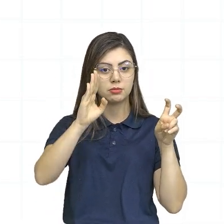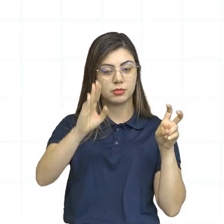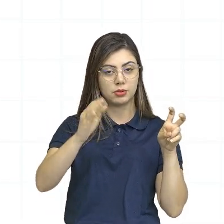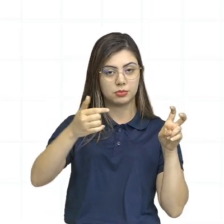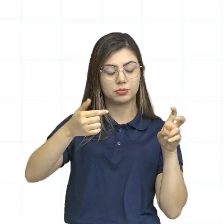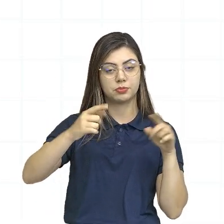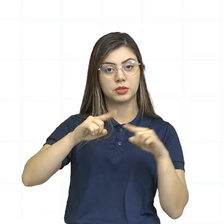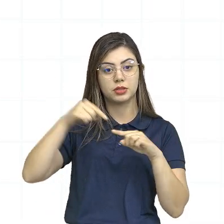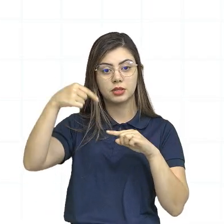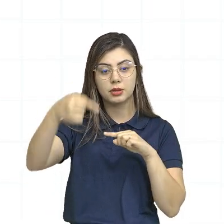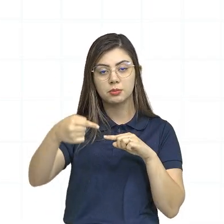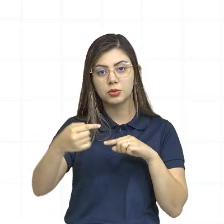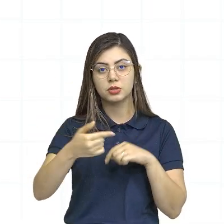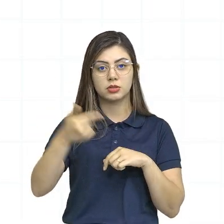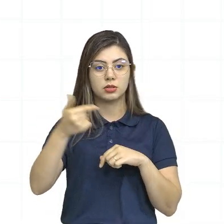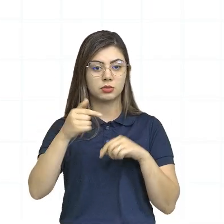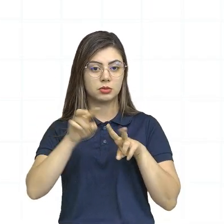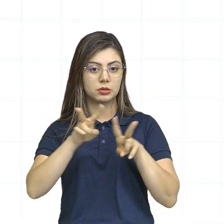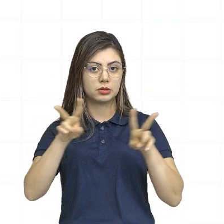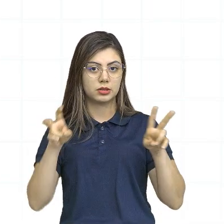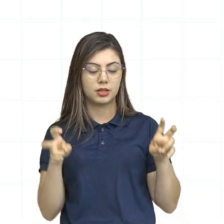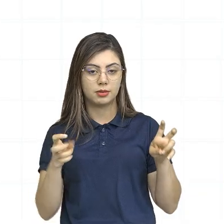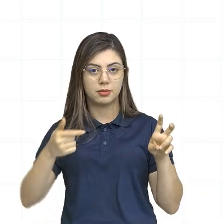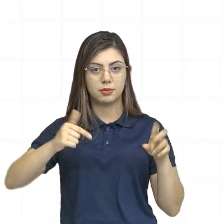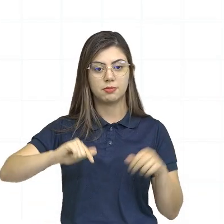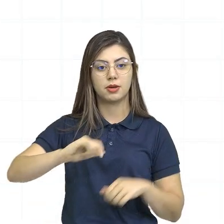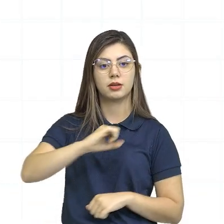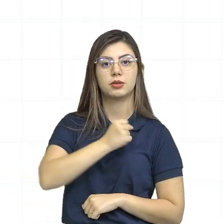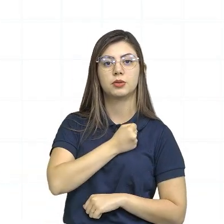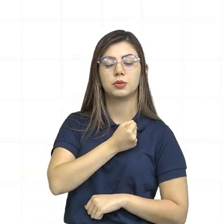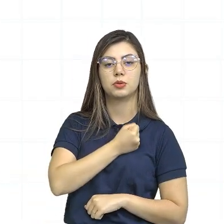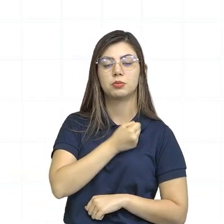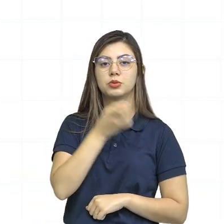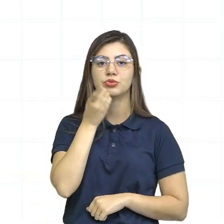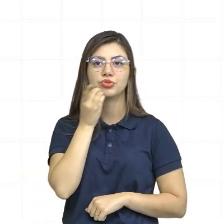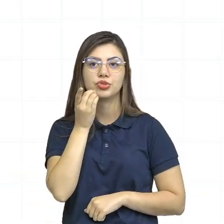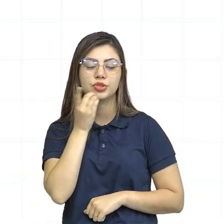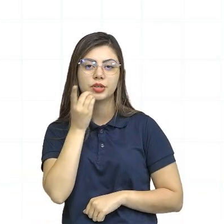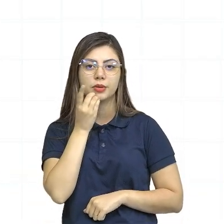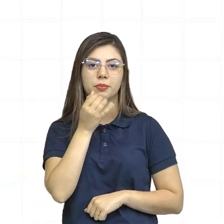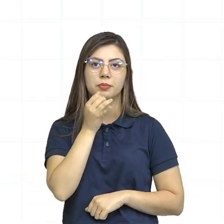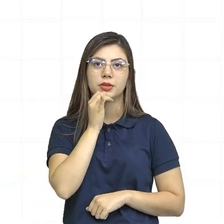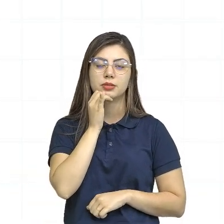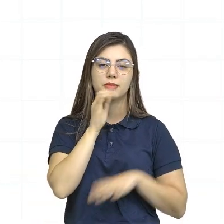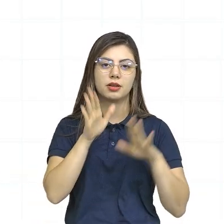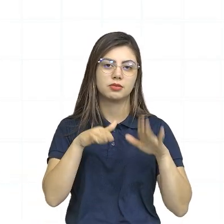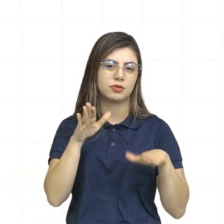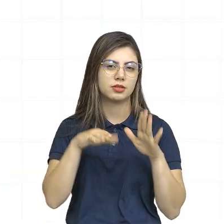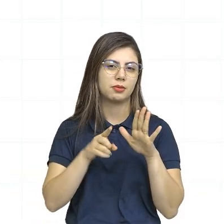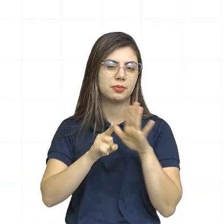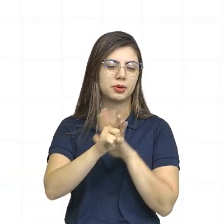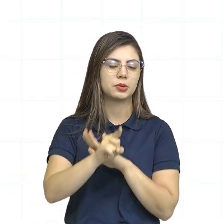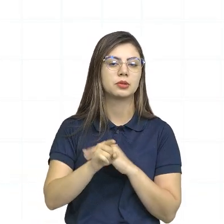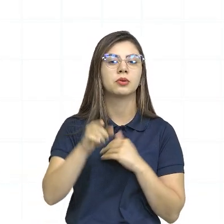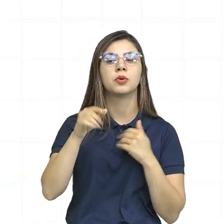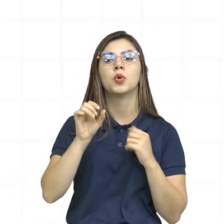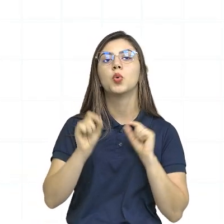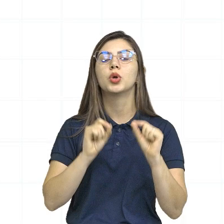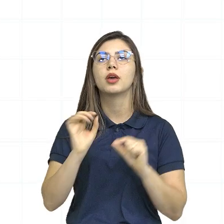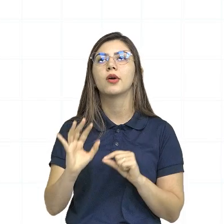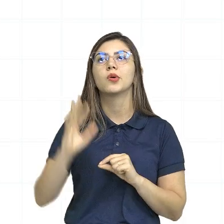Subtítulo, o que mais que eu tenho? Numerais, olha só, lembra da data? Às vezes a minha pergunta está assim, o que aconteceu na data